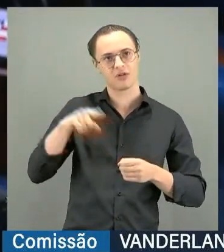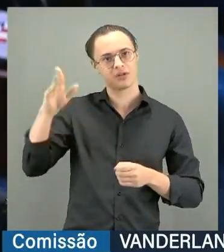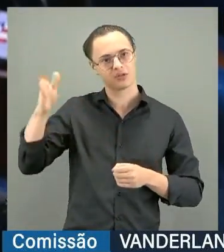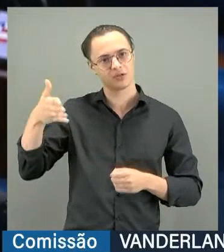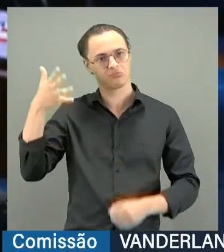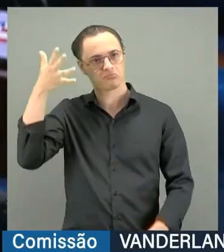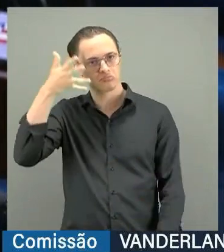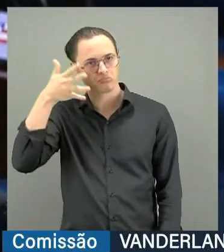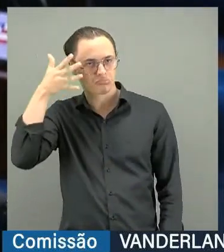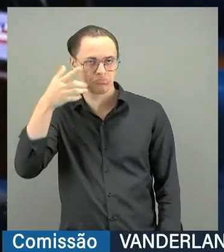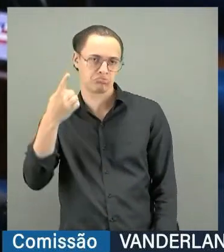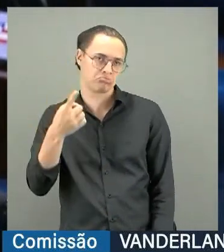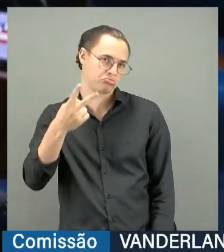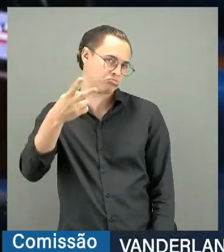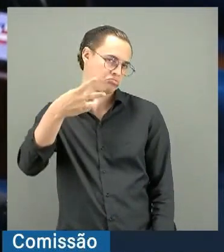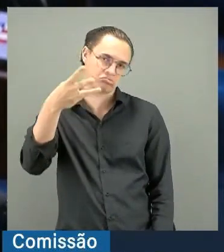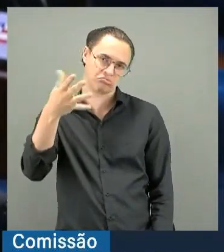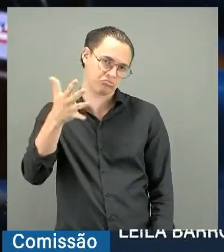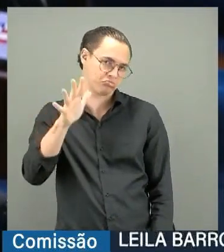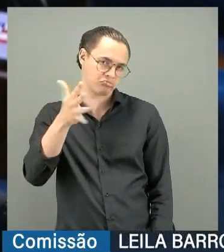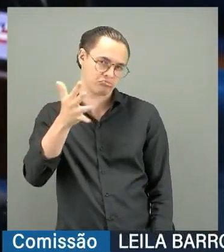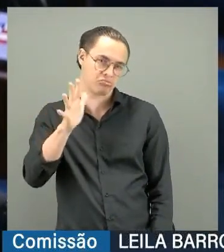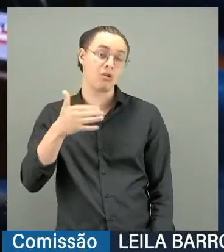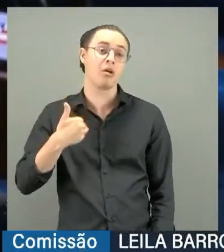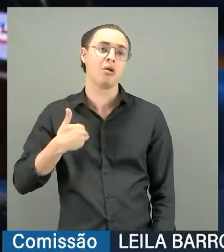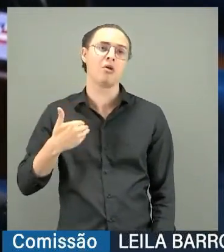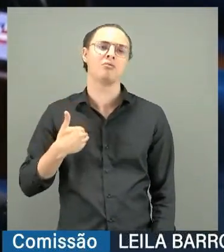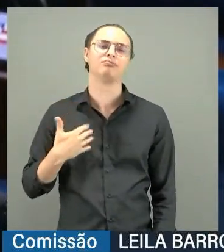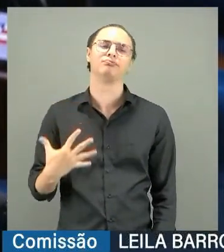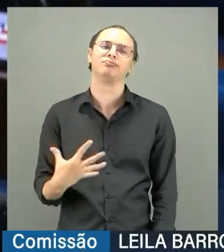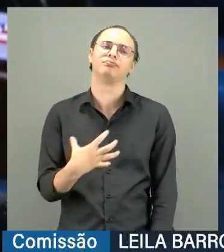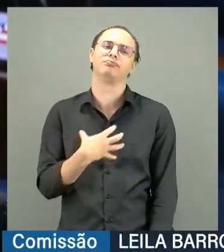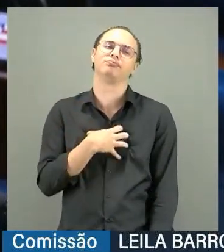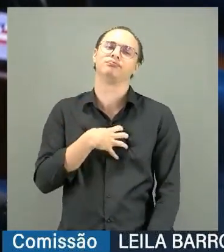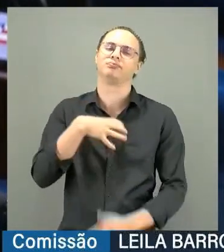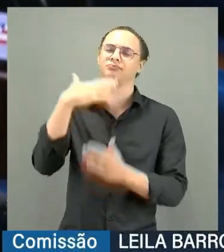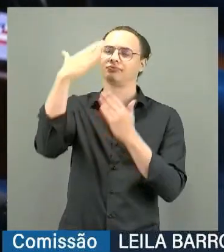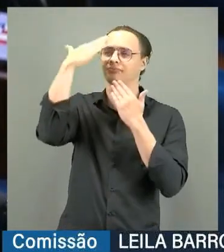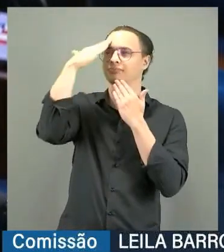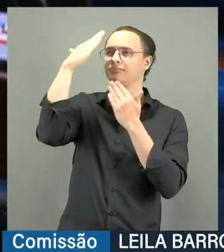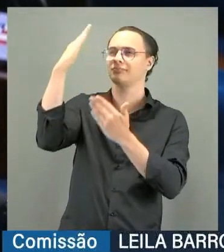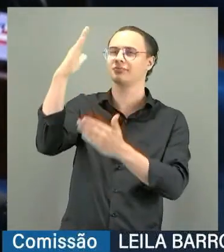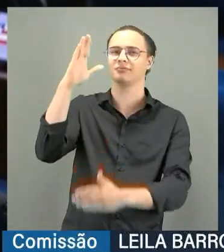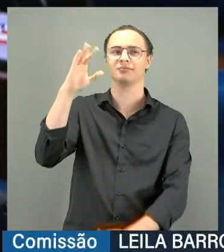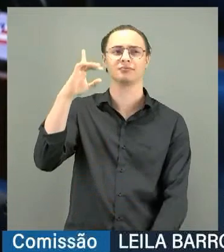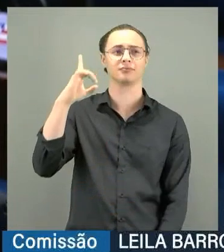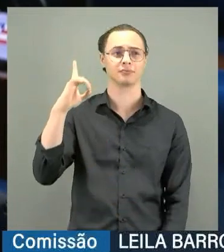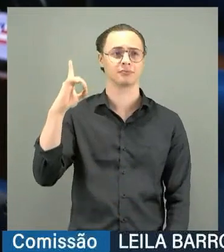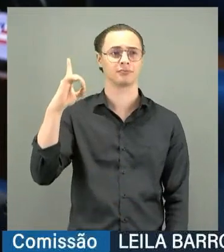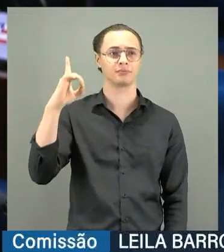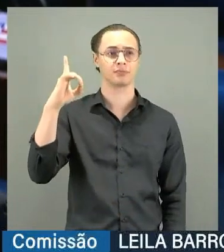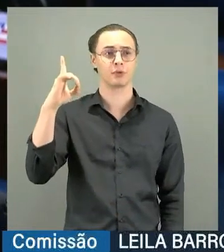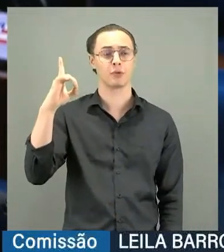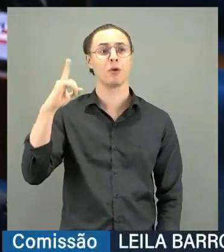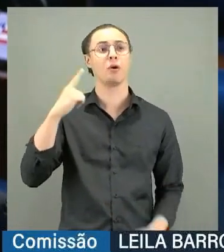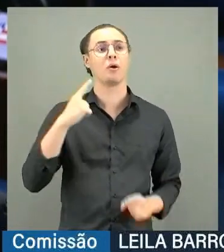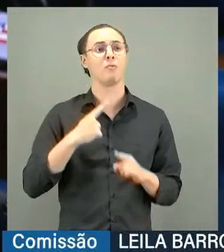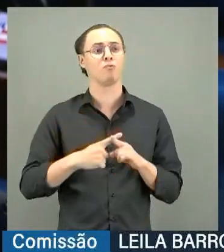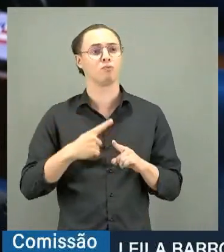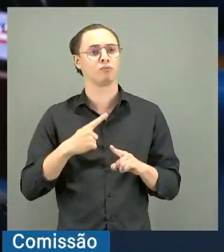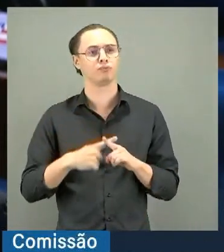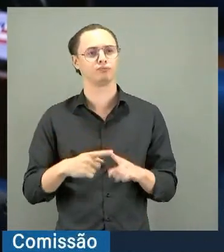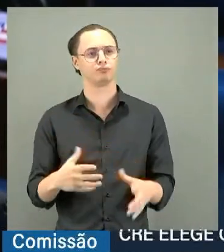discursos e eu faço com muita gratidão a Deus porque uma das